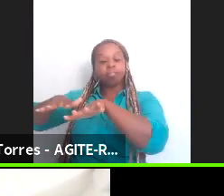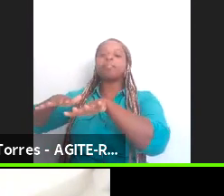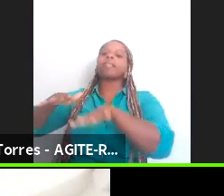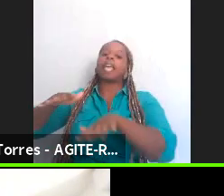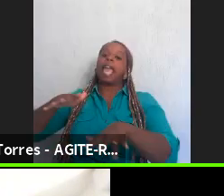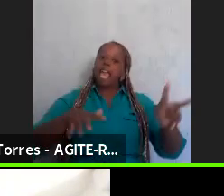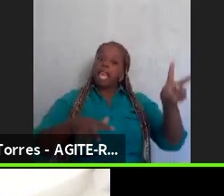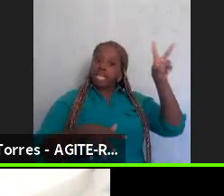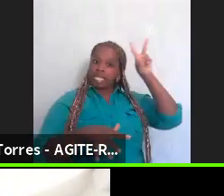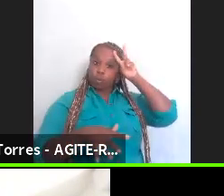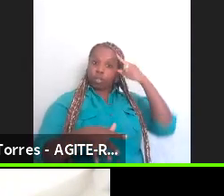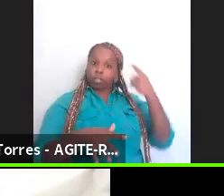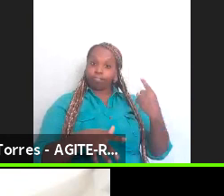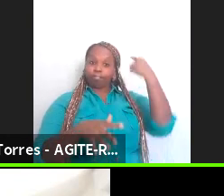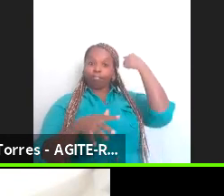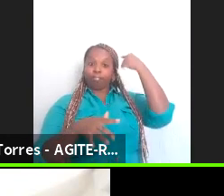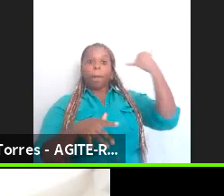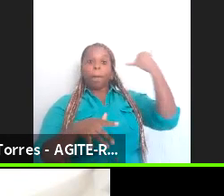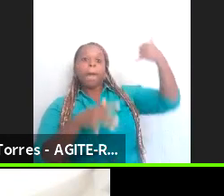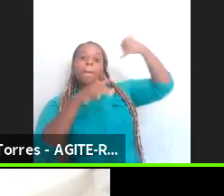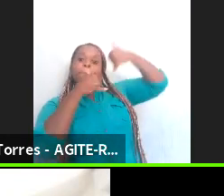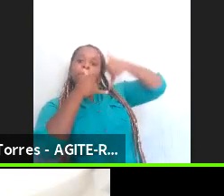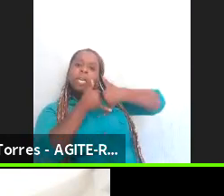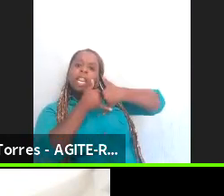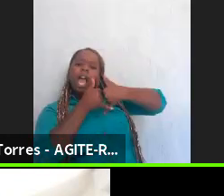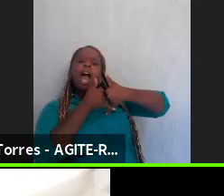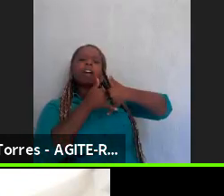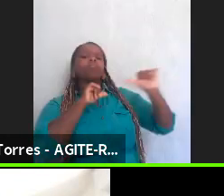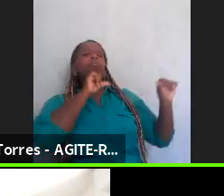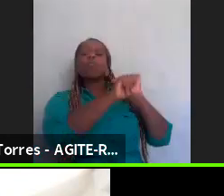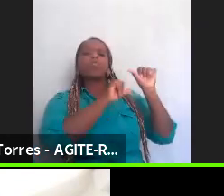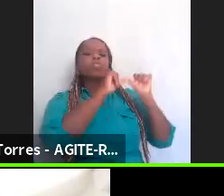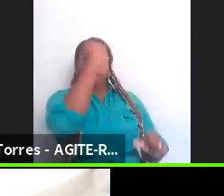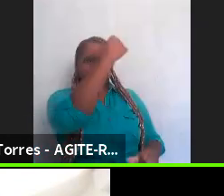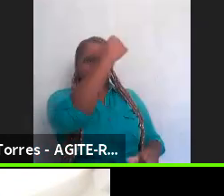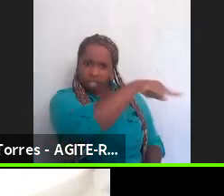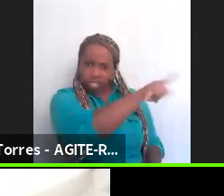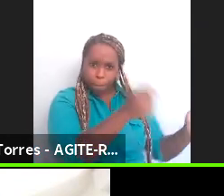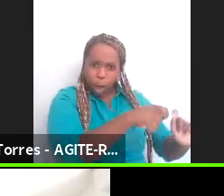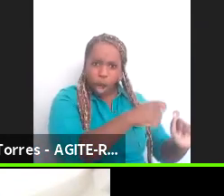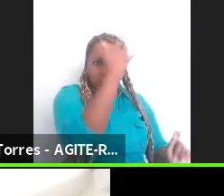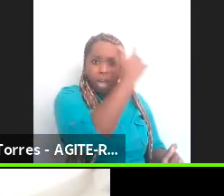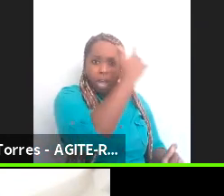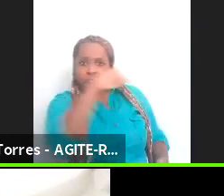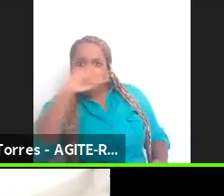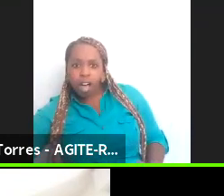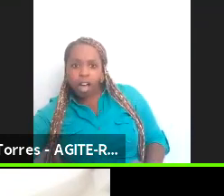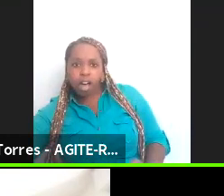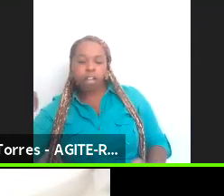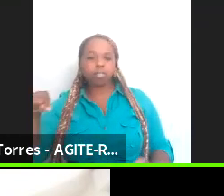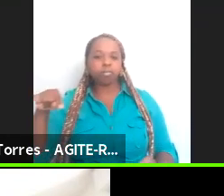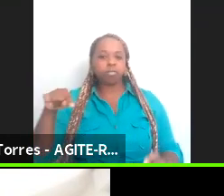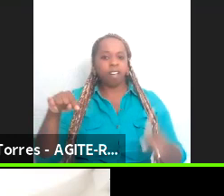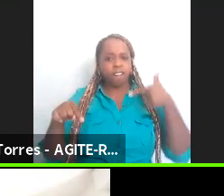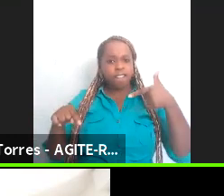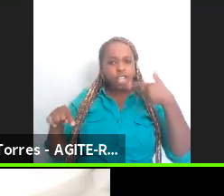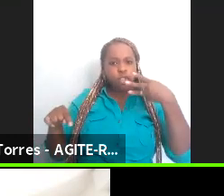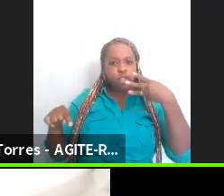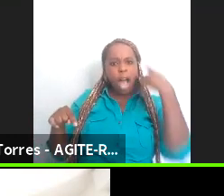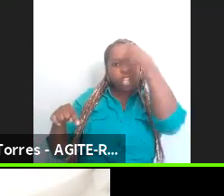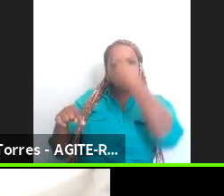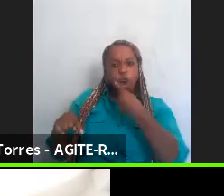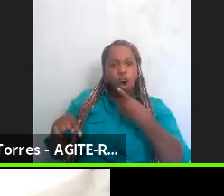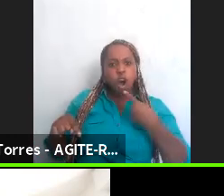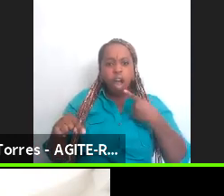News, dizendo: ai, a gente mudou de ideia, será que vocês podem vir amanhã? Ou seja, 24 horas para fazer um